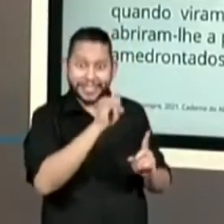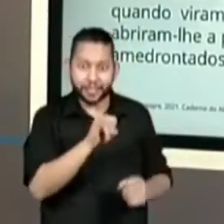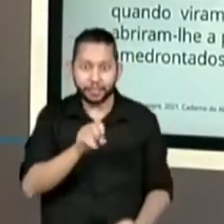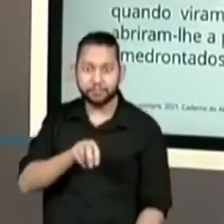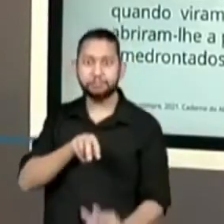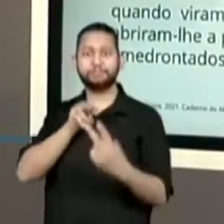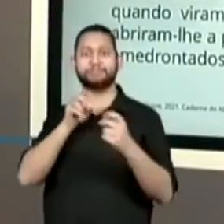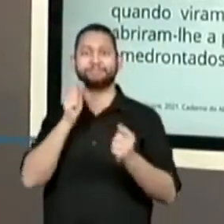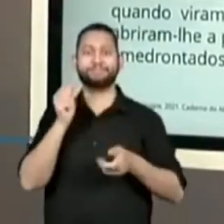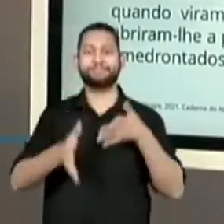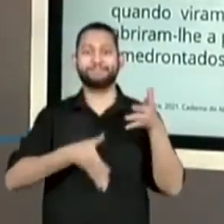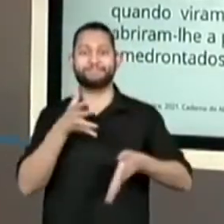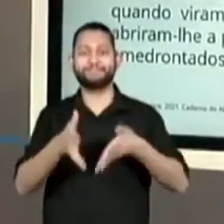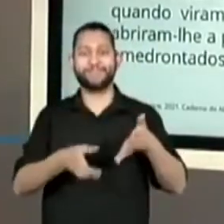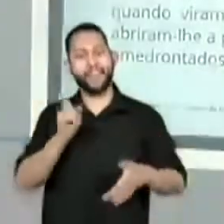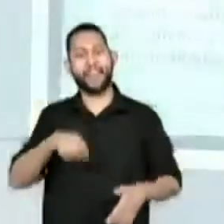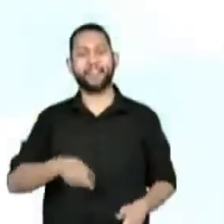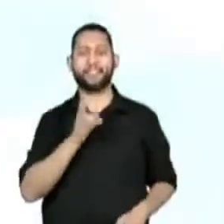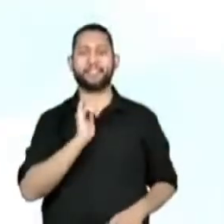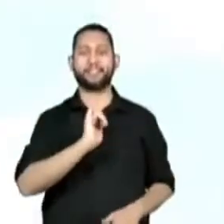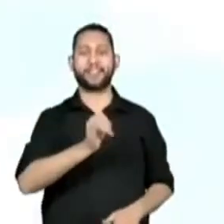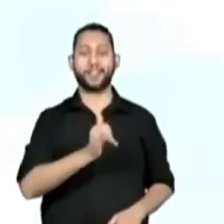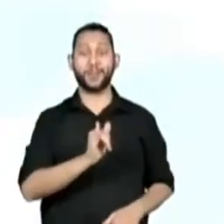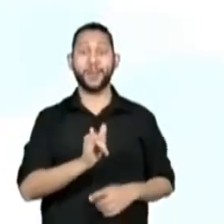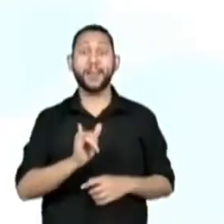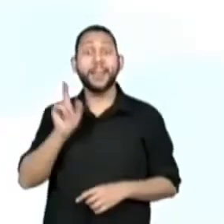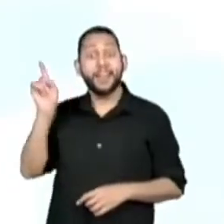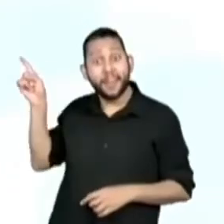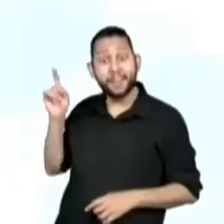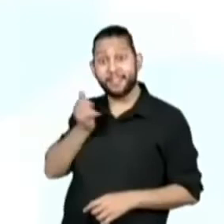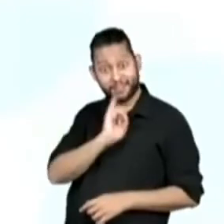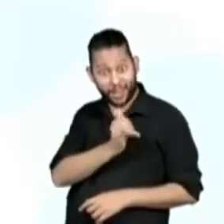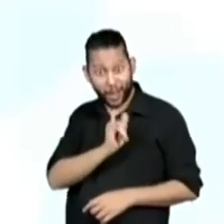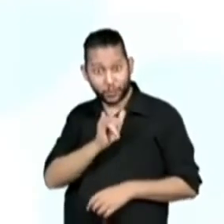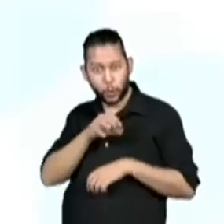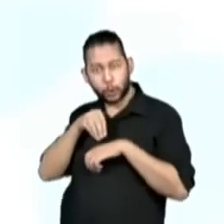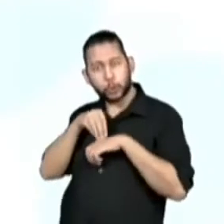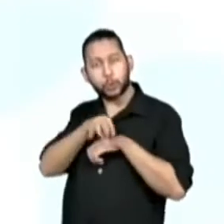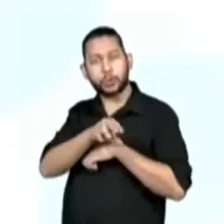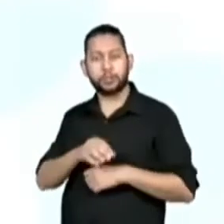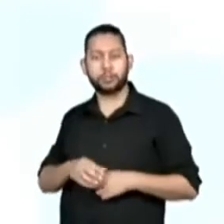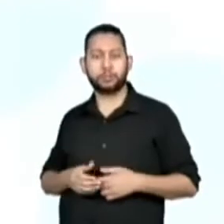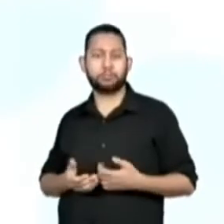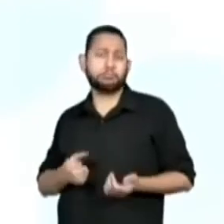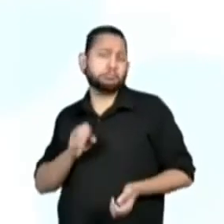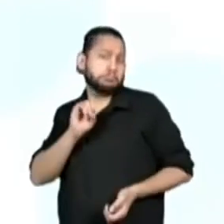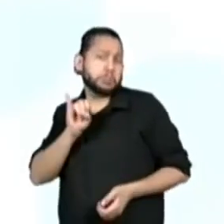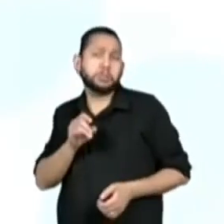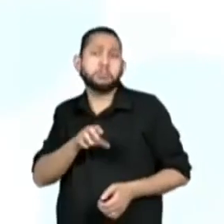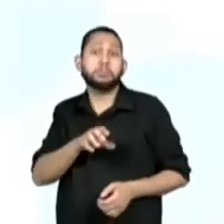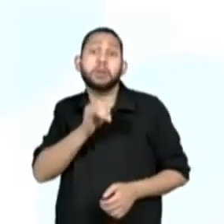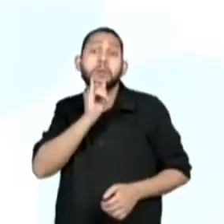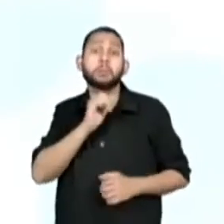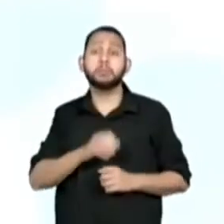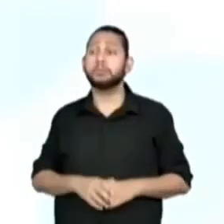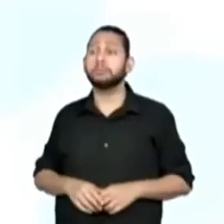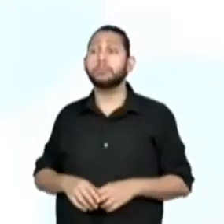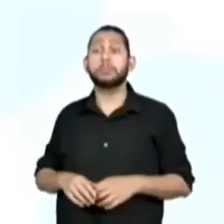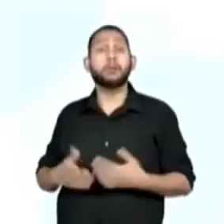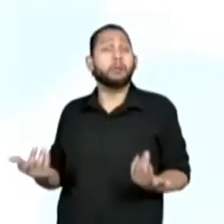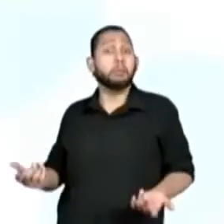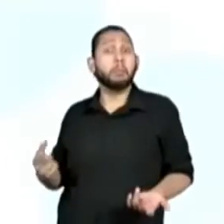né? Então, isso é comum entre os homens. Ele não faria diferença no texto,